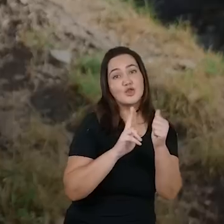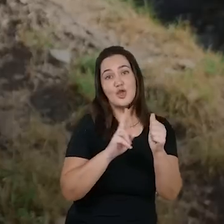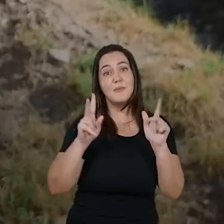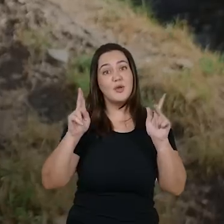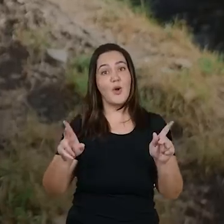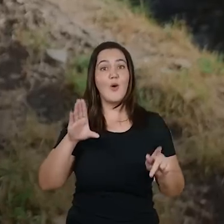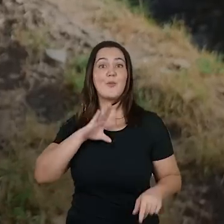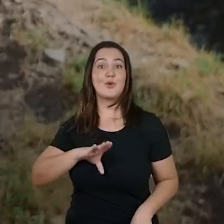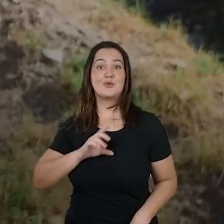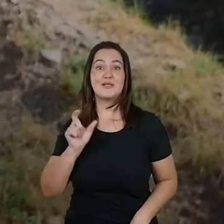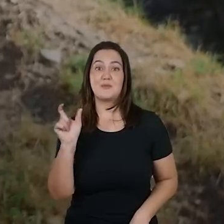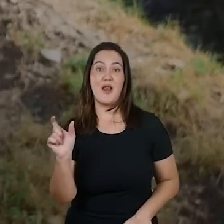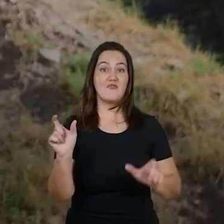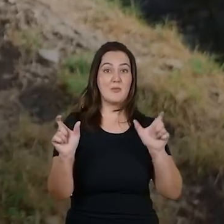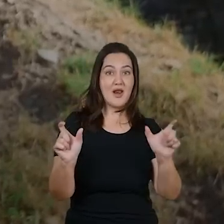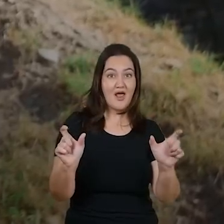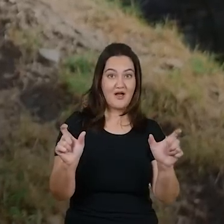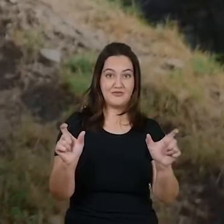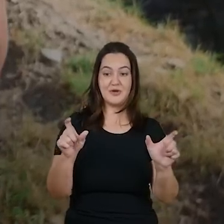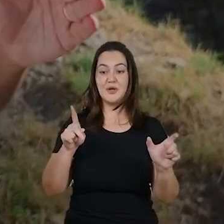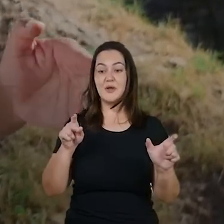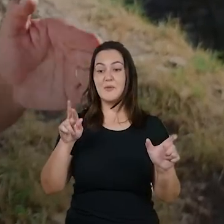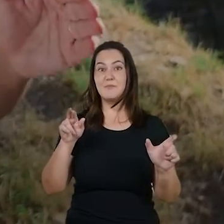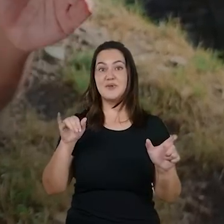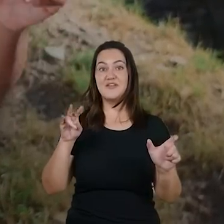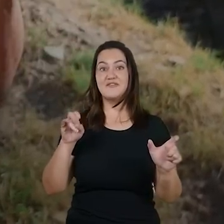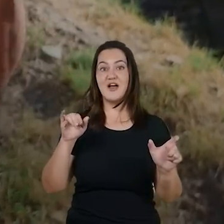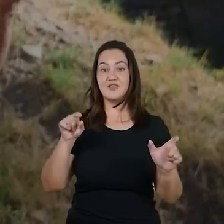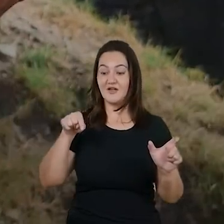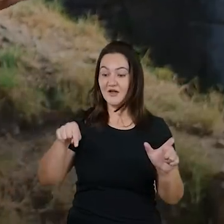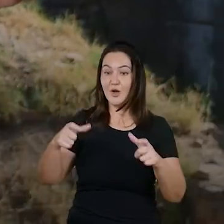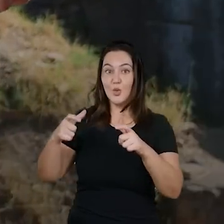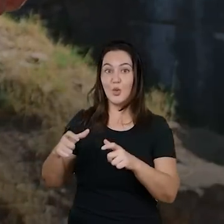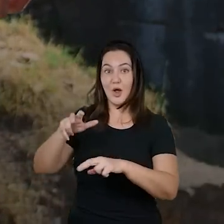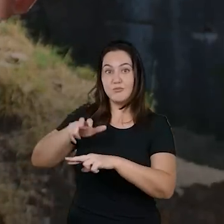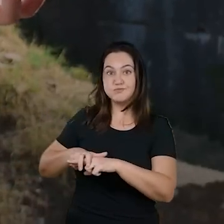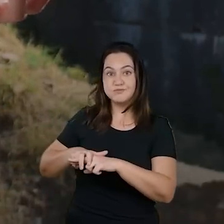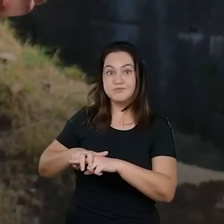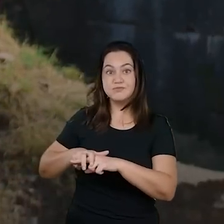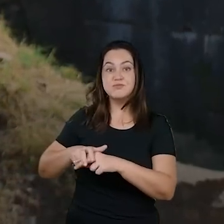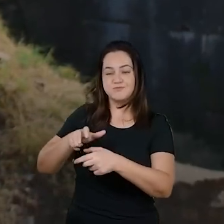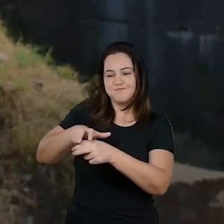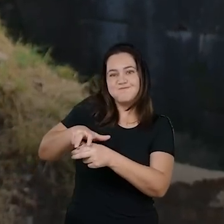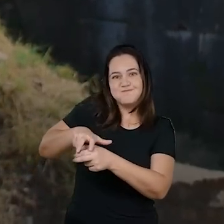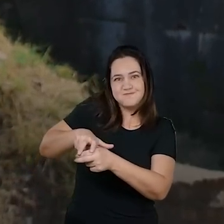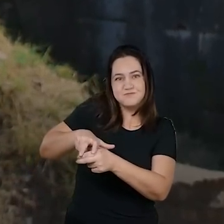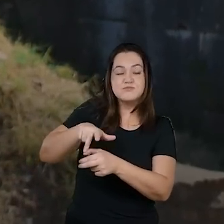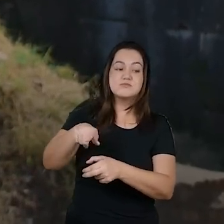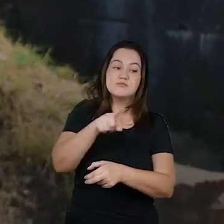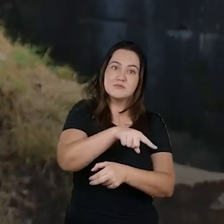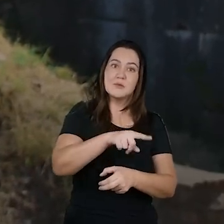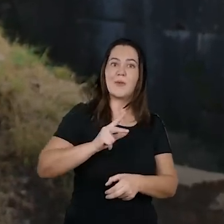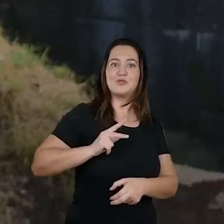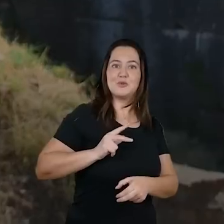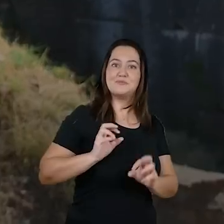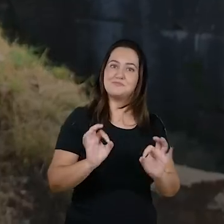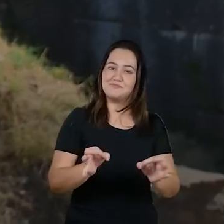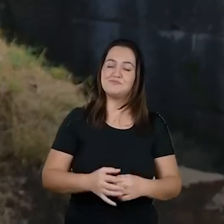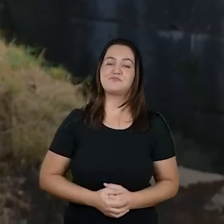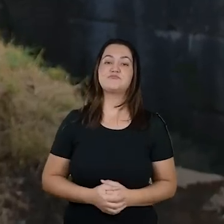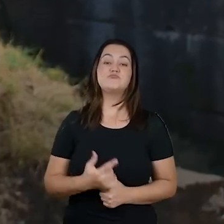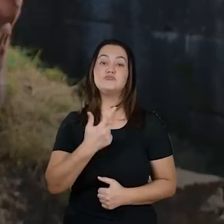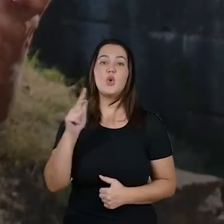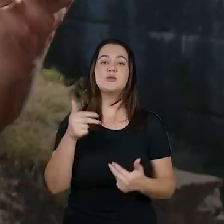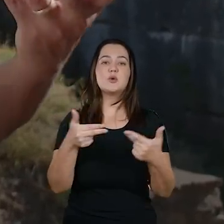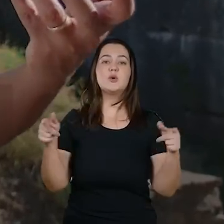Não, é da conversa que ninguém poderia ouvir. Havia também um costume na época, curioso para a nossa cultura,